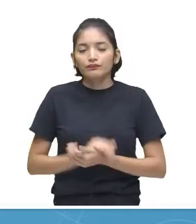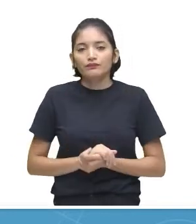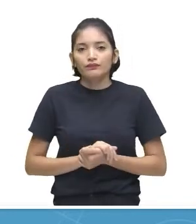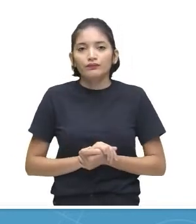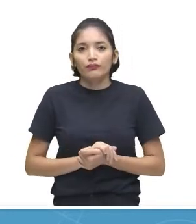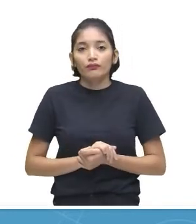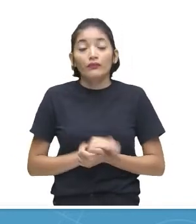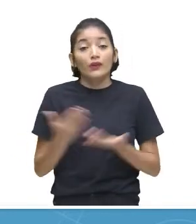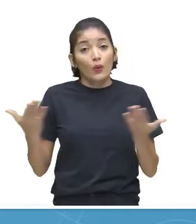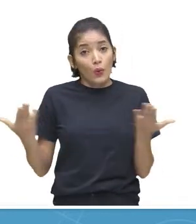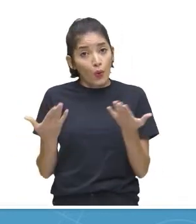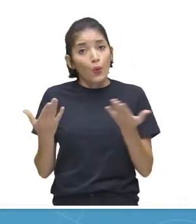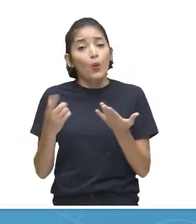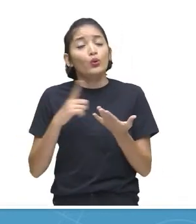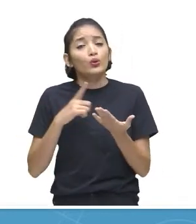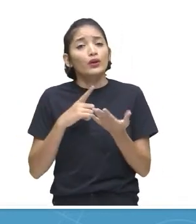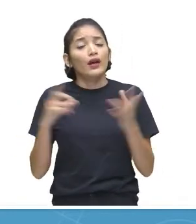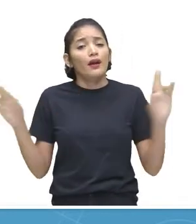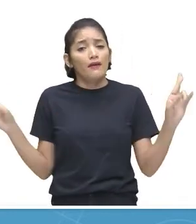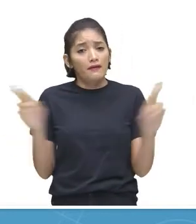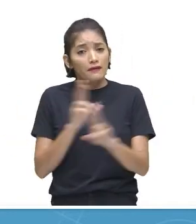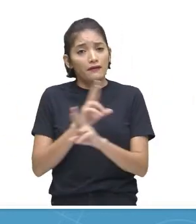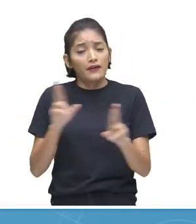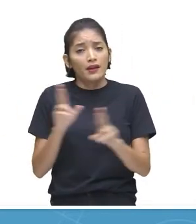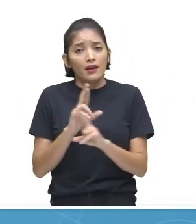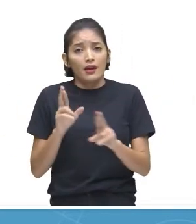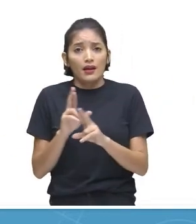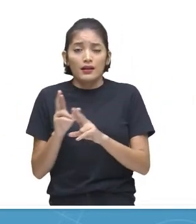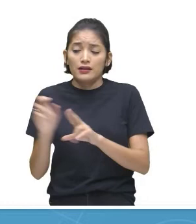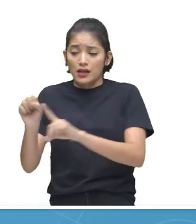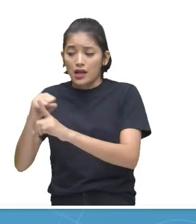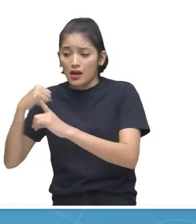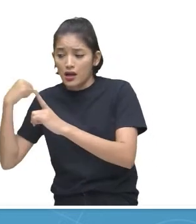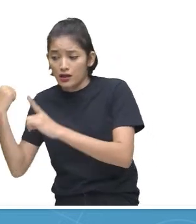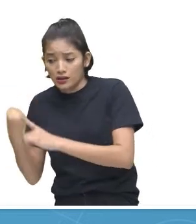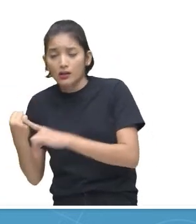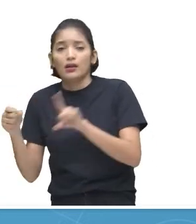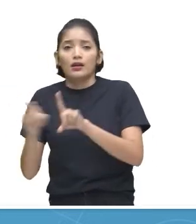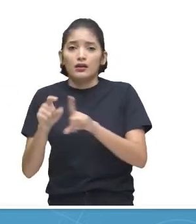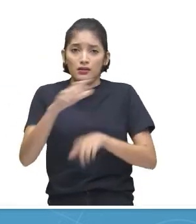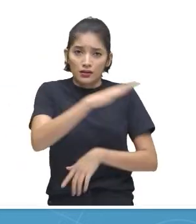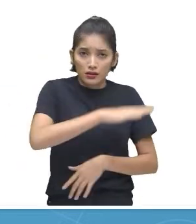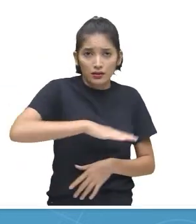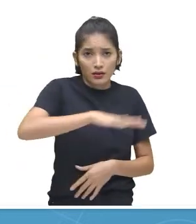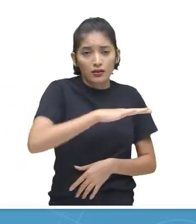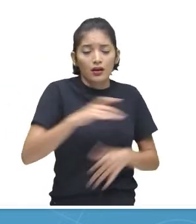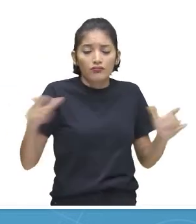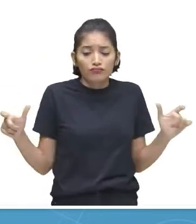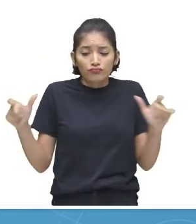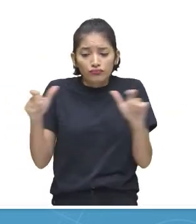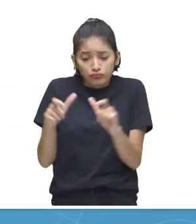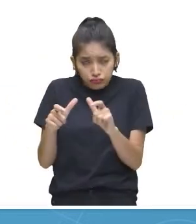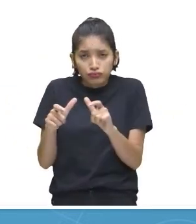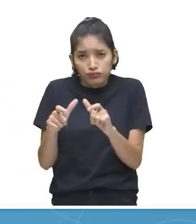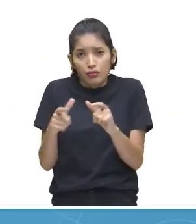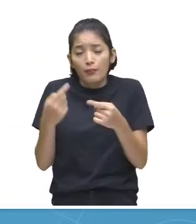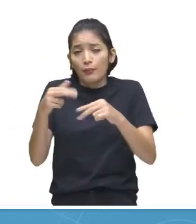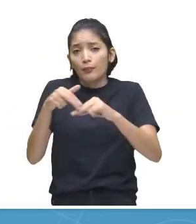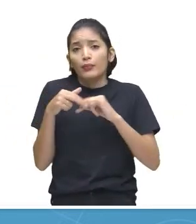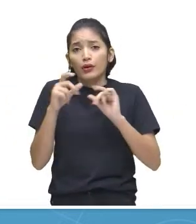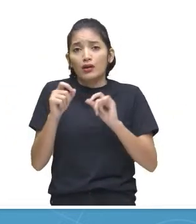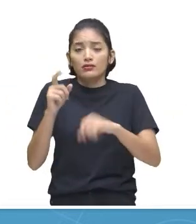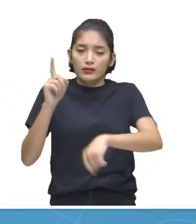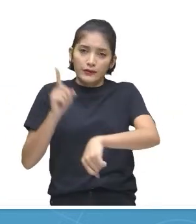numas relações onde as relações entre a sociedade e os espaços são cada vez menores e são medidas através